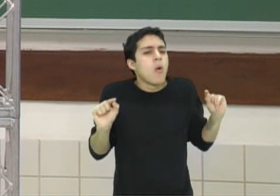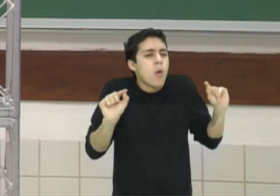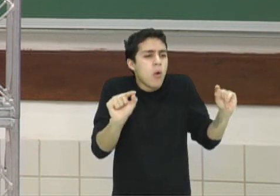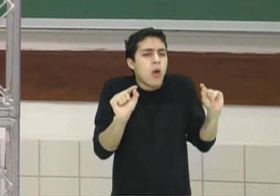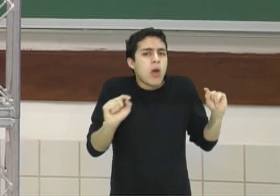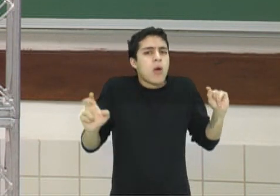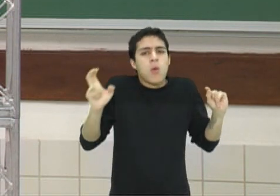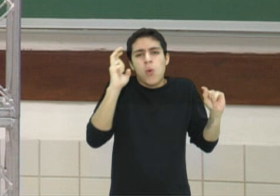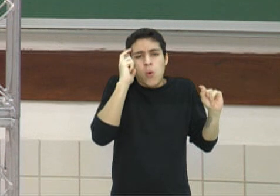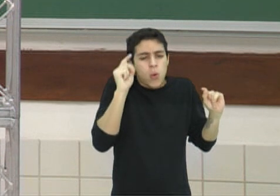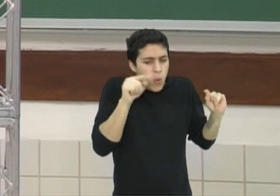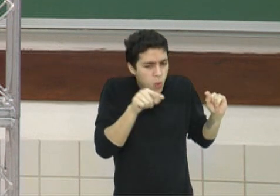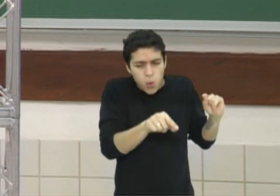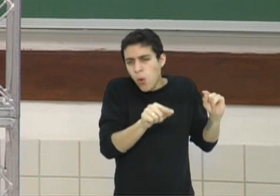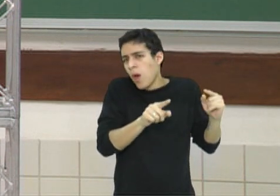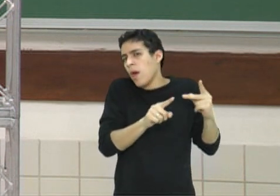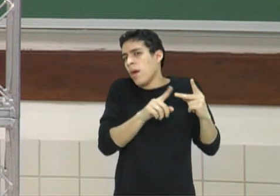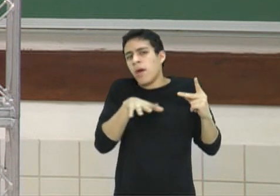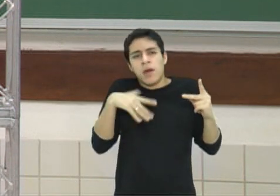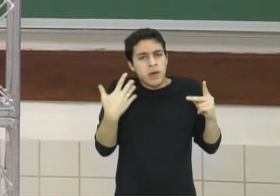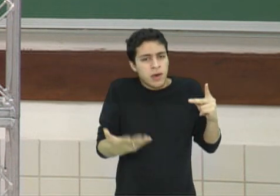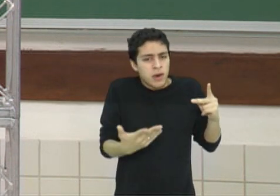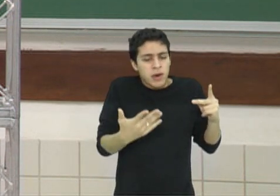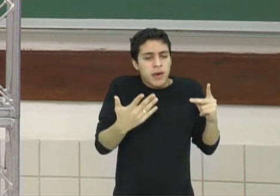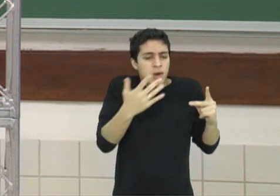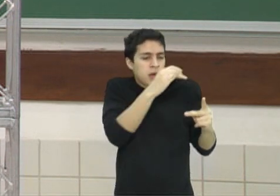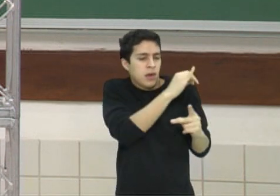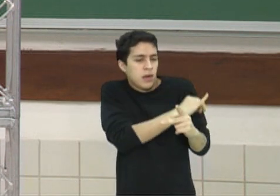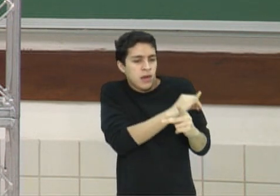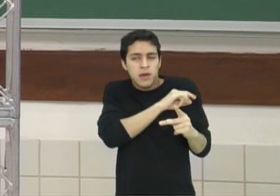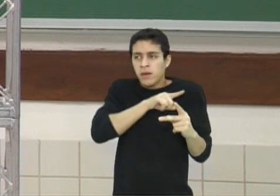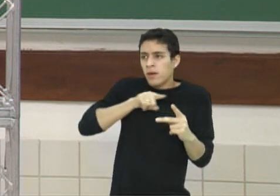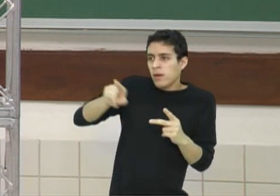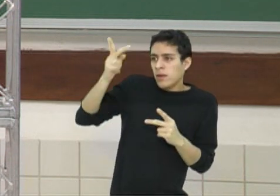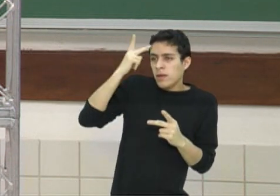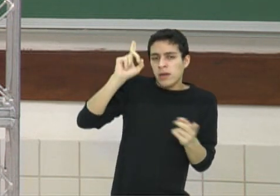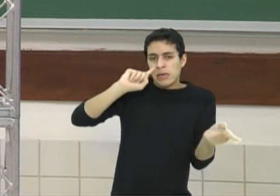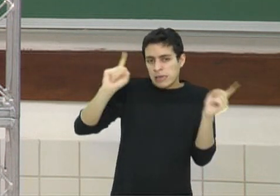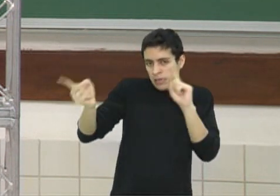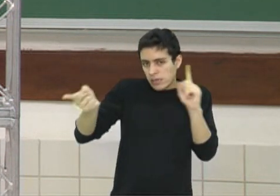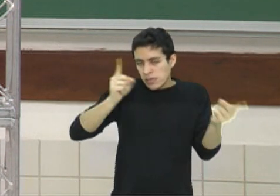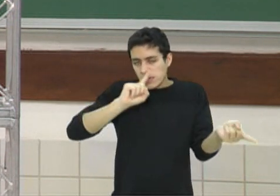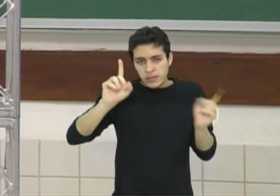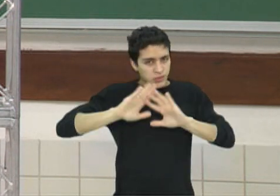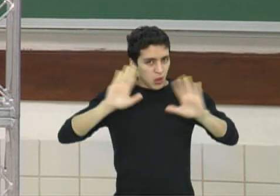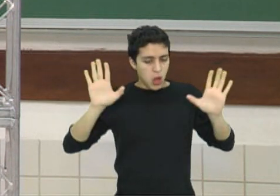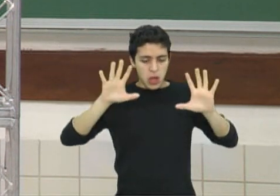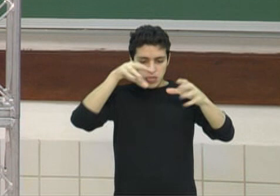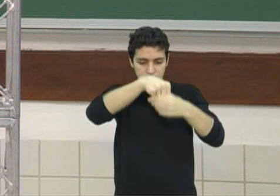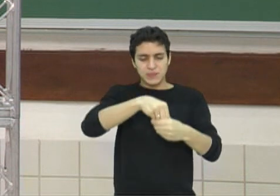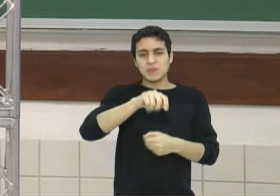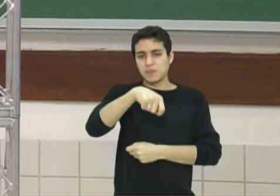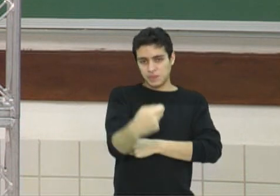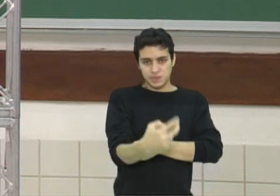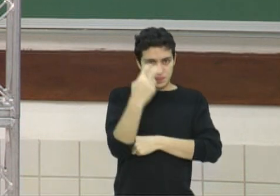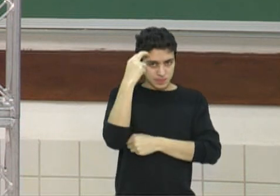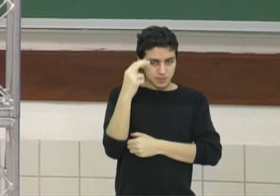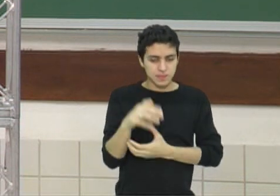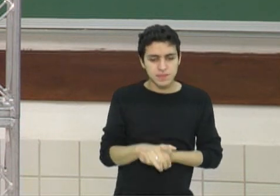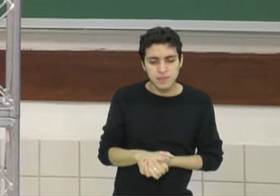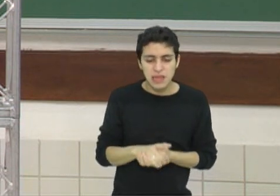à cultura existia entre Rio e São Paulo. E um marco importante que estava acontecendo era o início